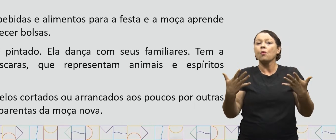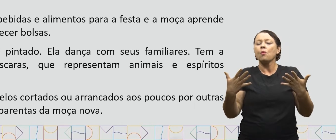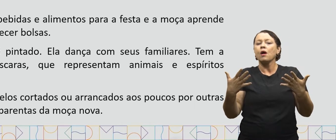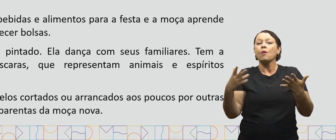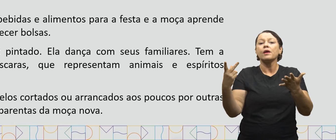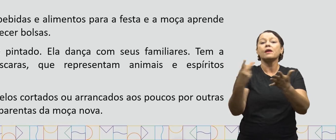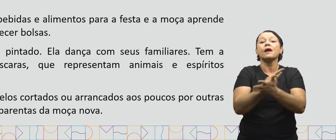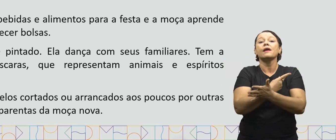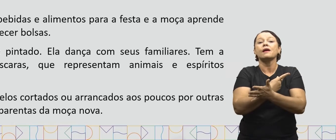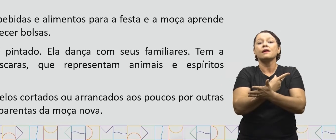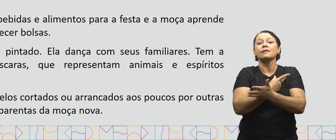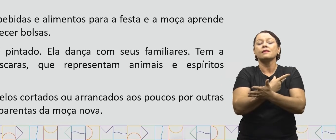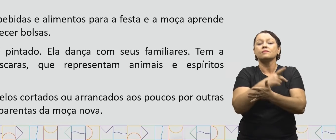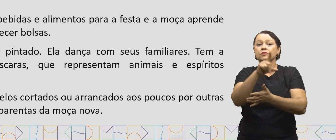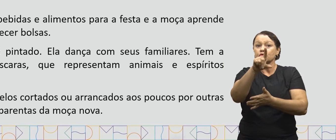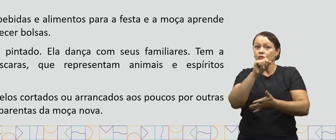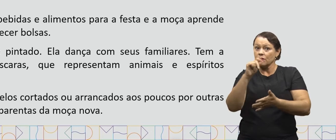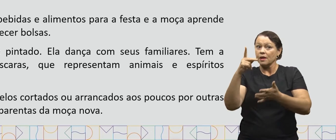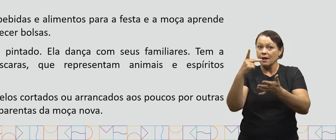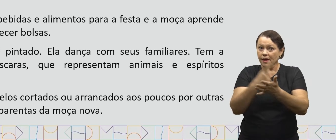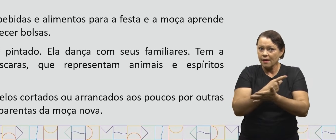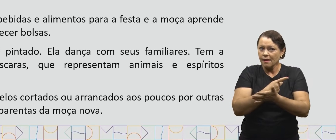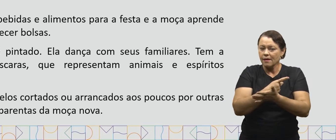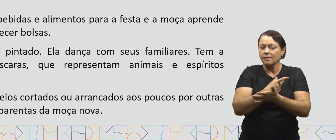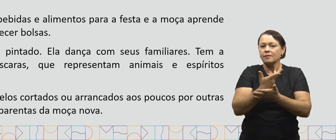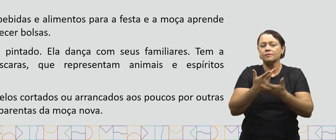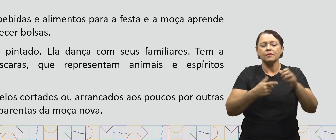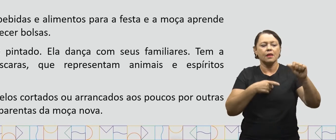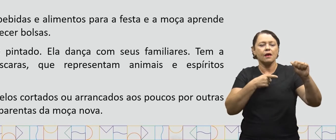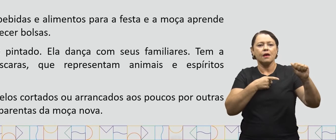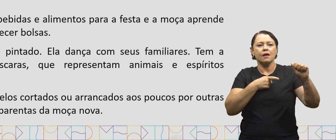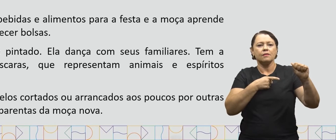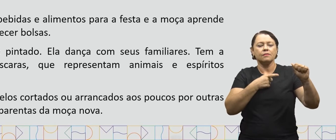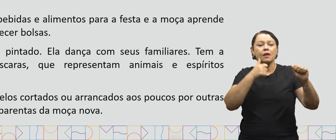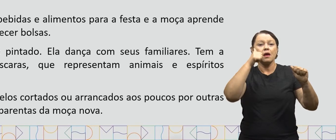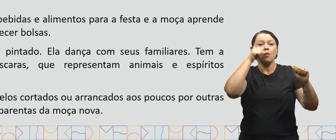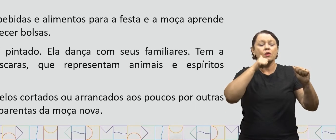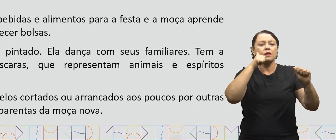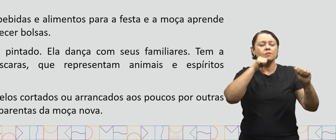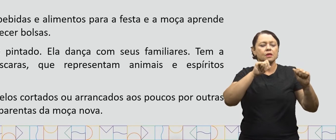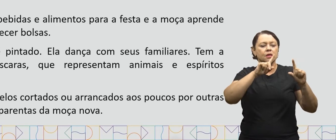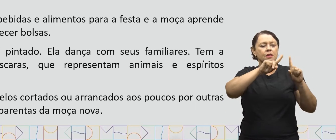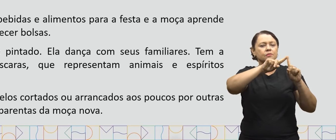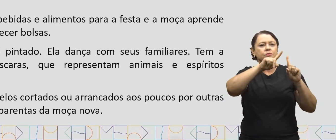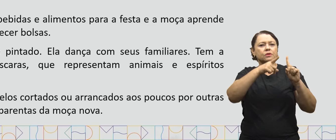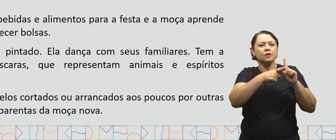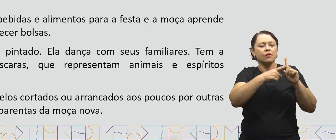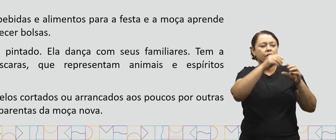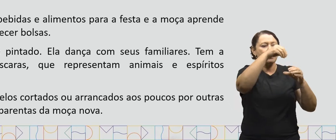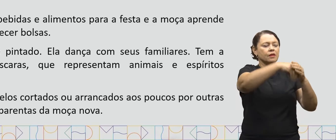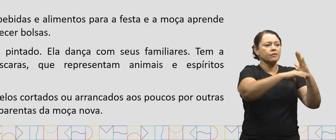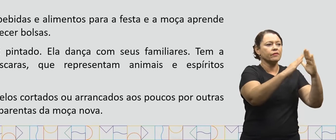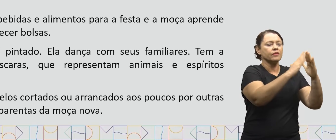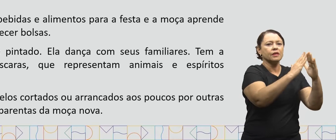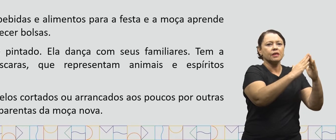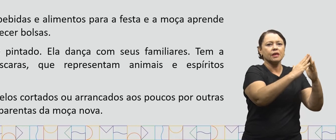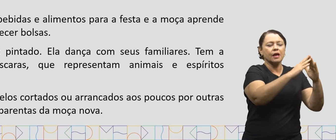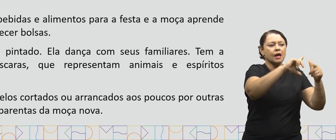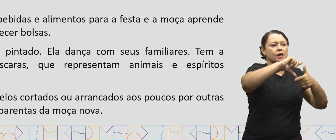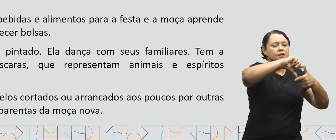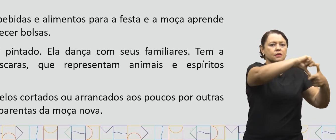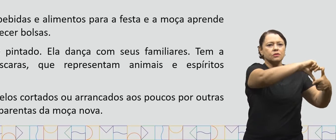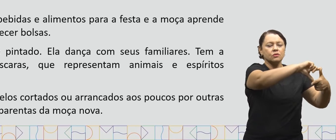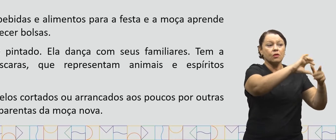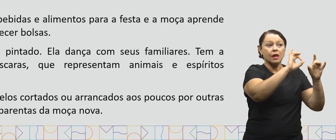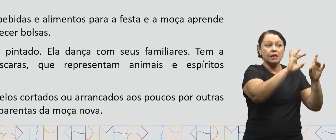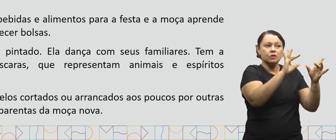não indica um deles. Alternativa A. Quando a menina engravida, fica isolada em casa, em contato apenas com